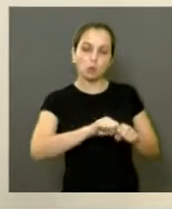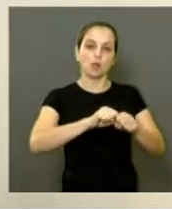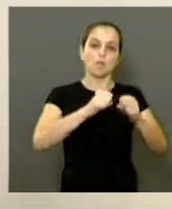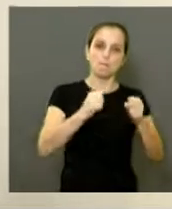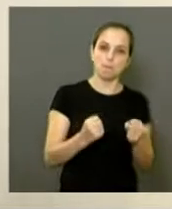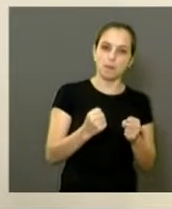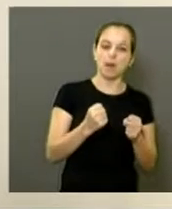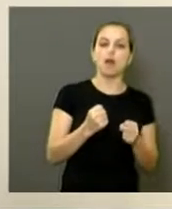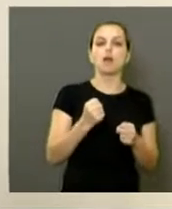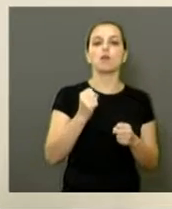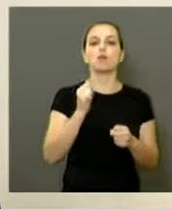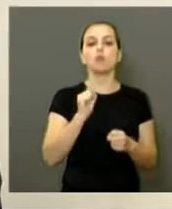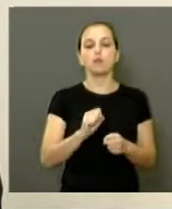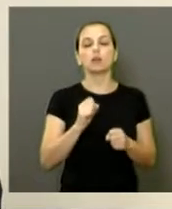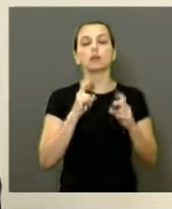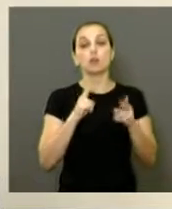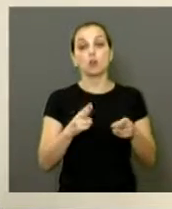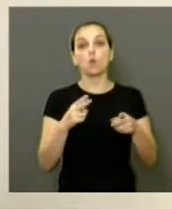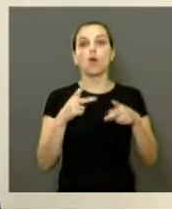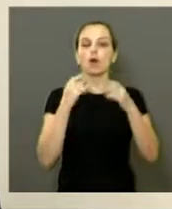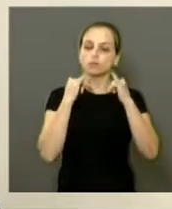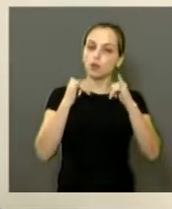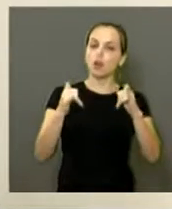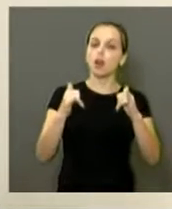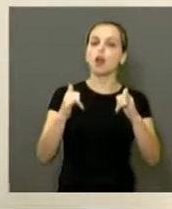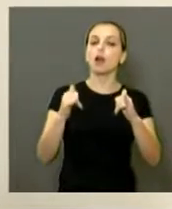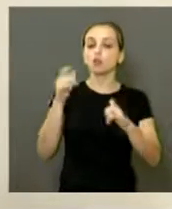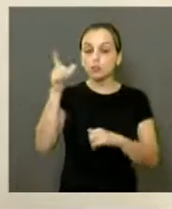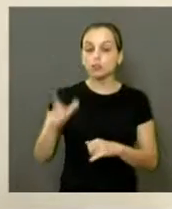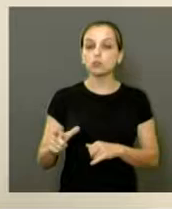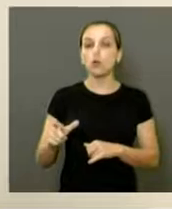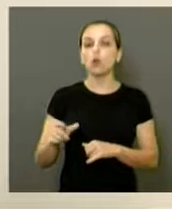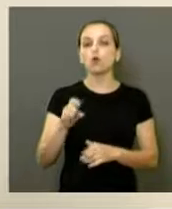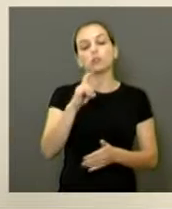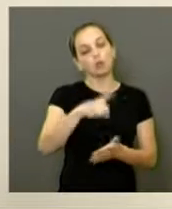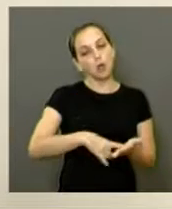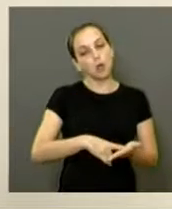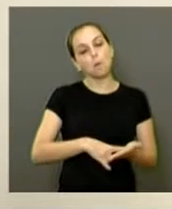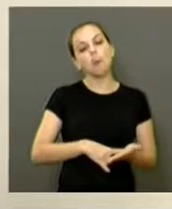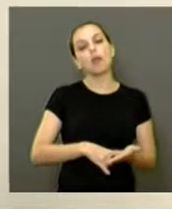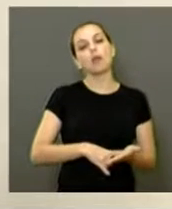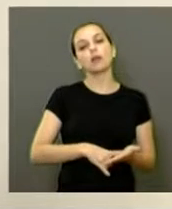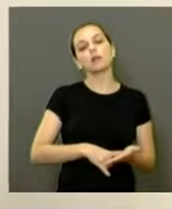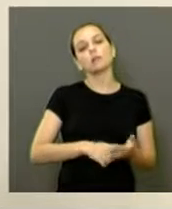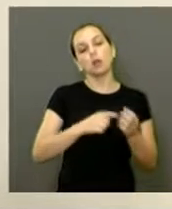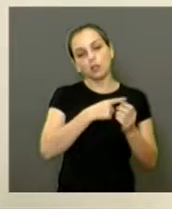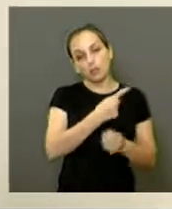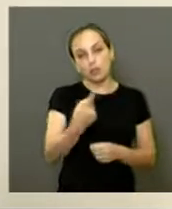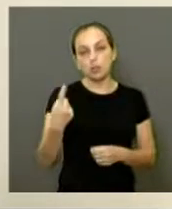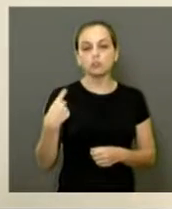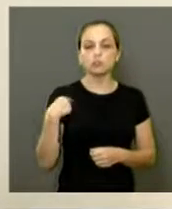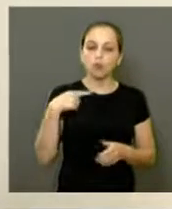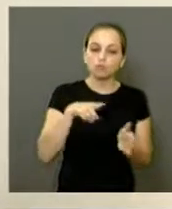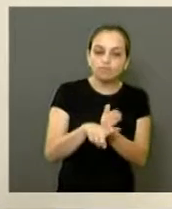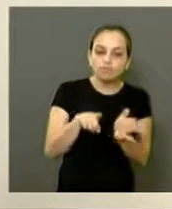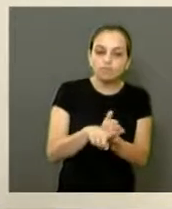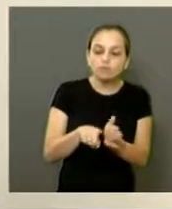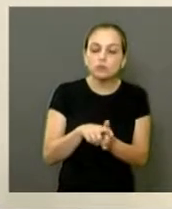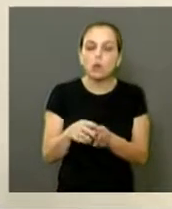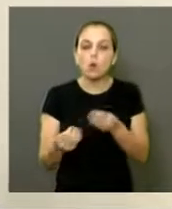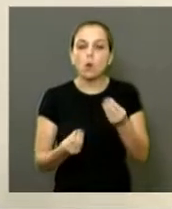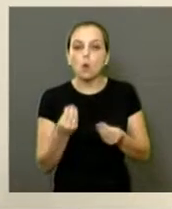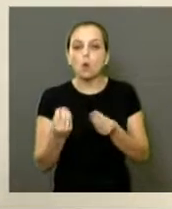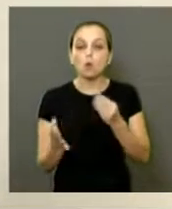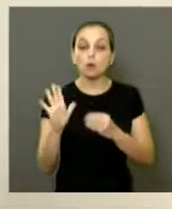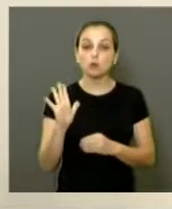determinados pacientes então acredito que esse requerimento vai nos dar um subsídio para que a gente possa analisar o que realmente ouve